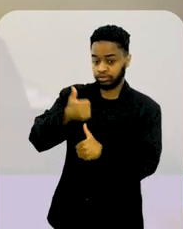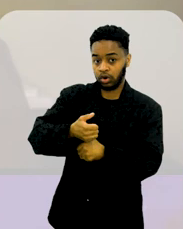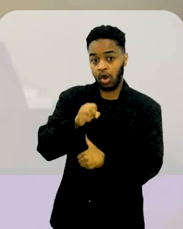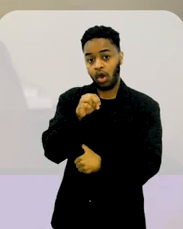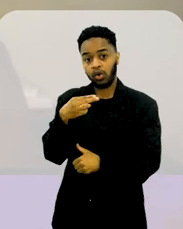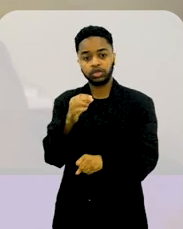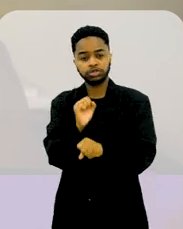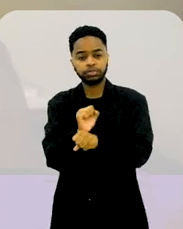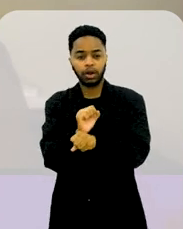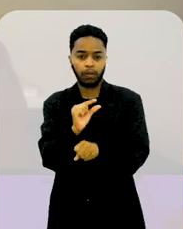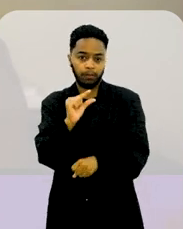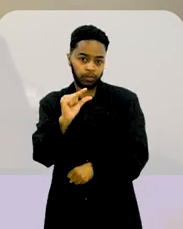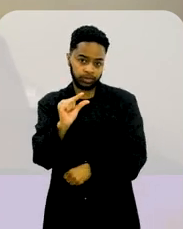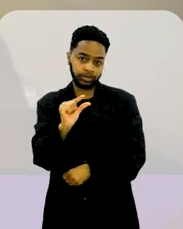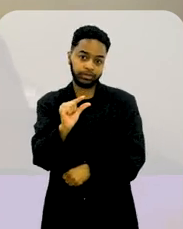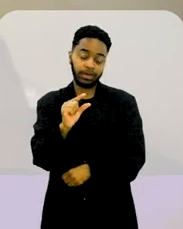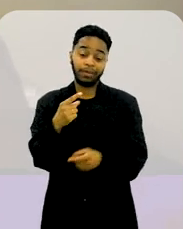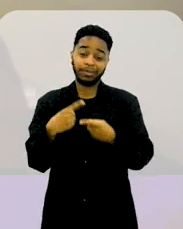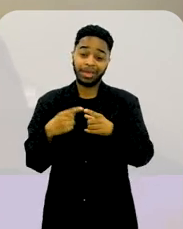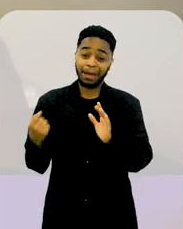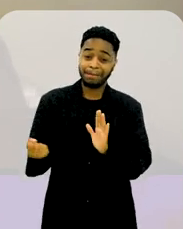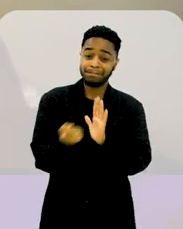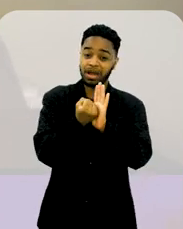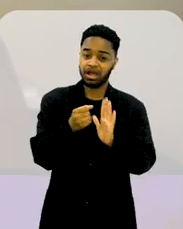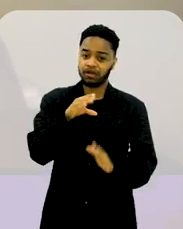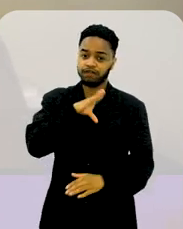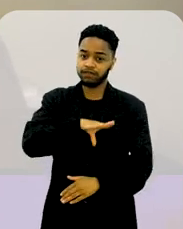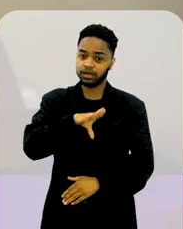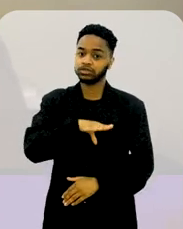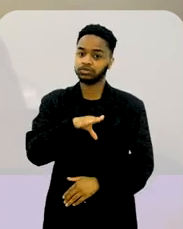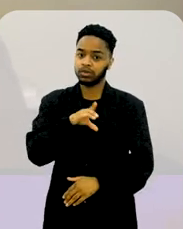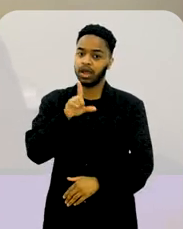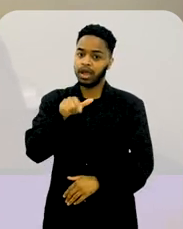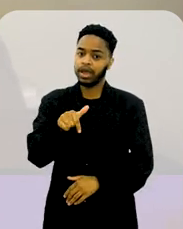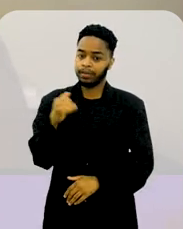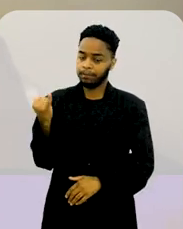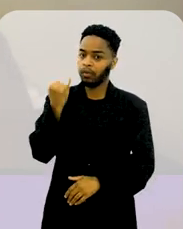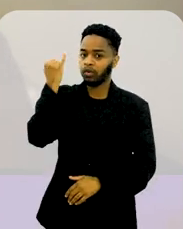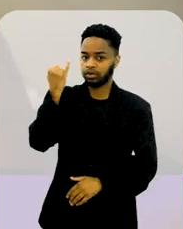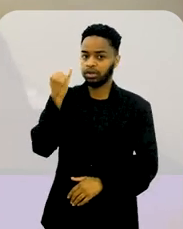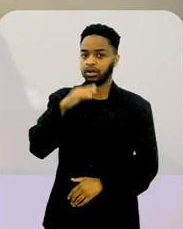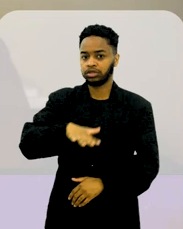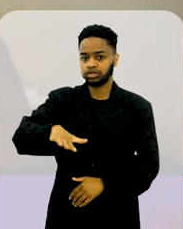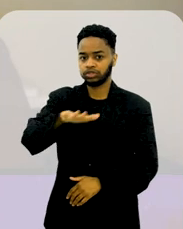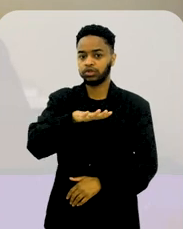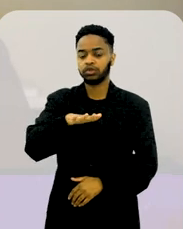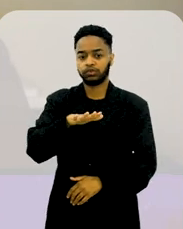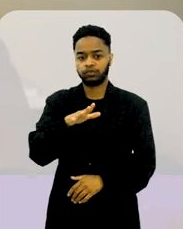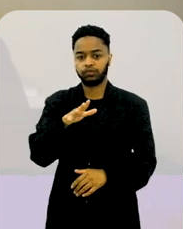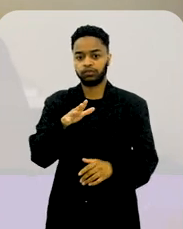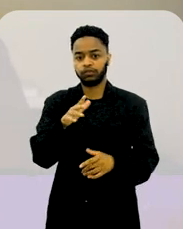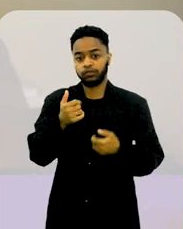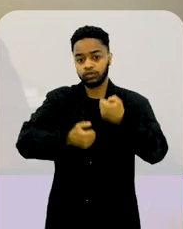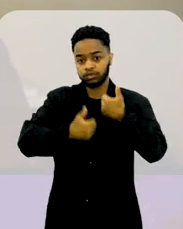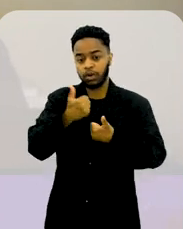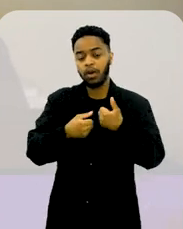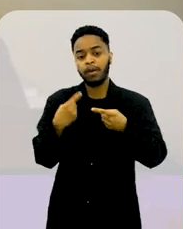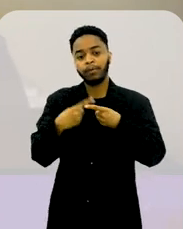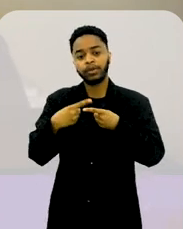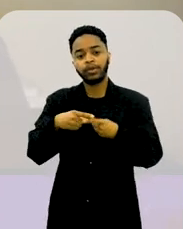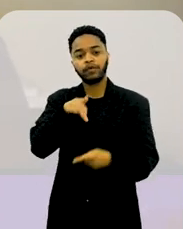aguardasse um pouco mais a marca Vasco da Gama é uma marca muito pesada no futebol é uma marca que o próprio